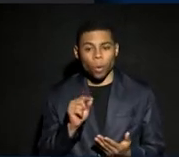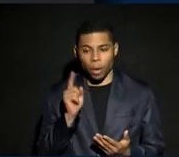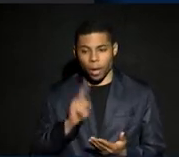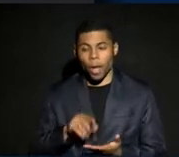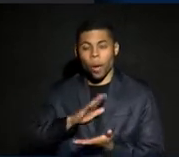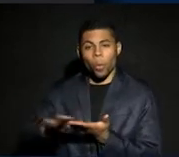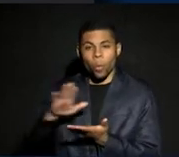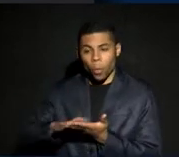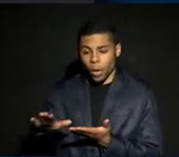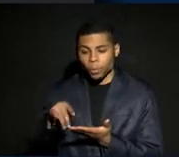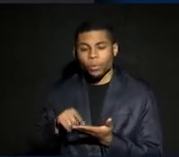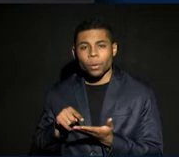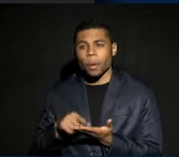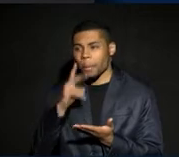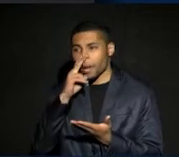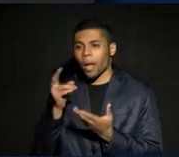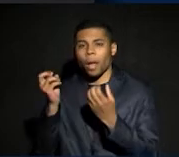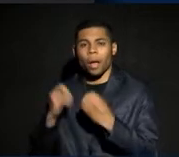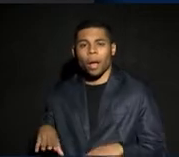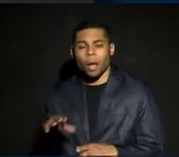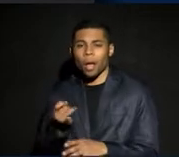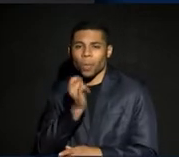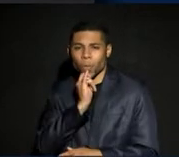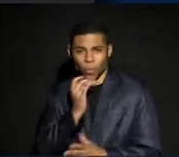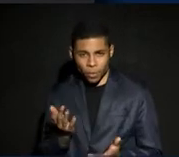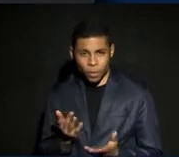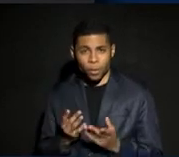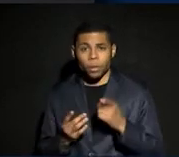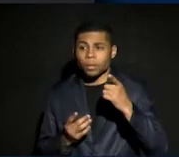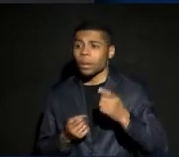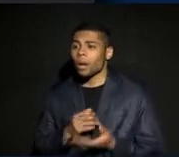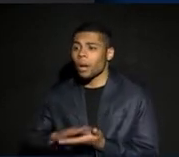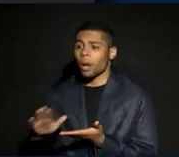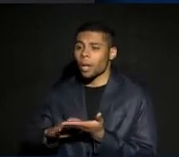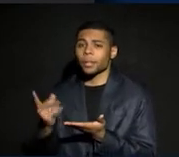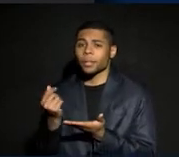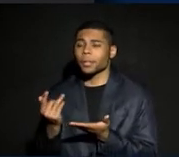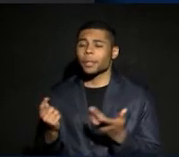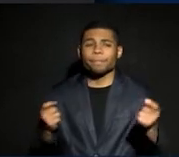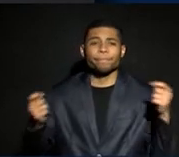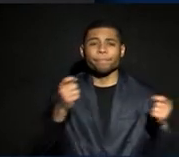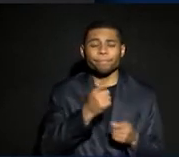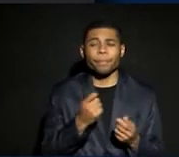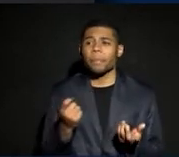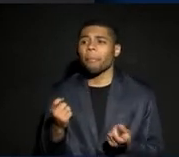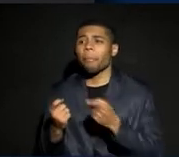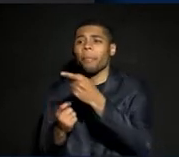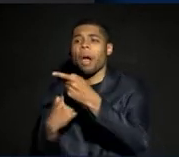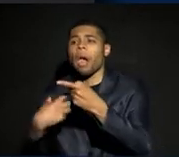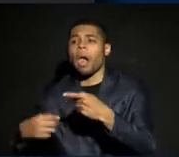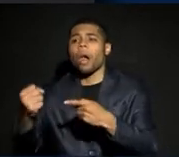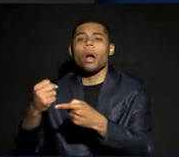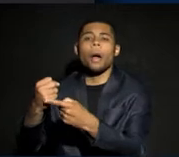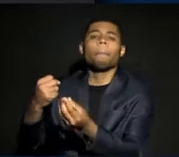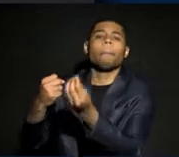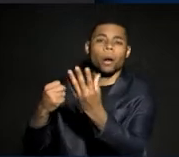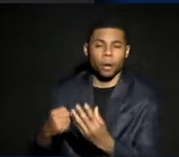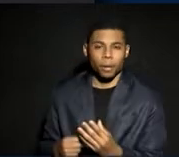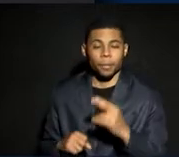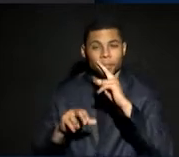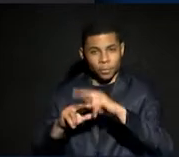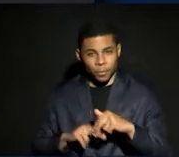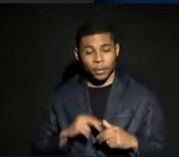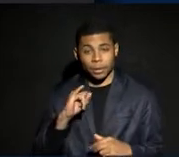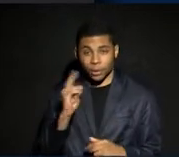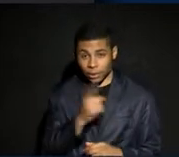gasto. E isso é que você perdeu. Você não sabe para onde está indo o dinheiro. Essa que é a verdade. Então, eu acho que se a gente